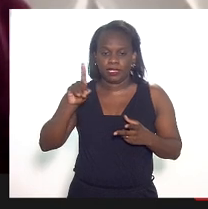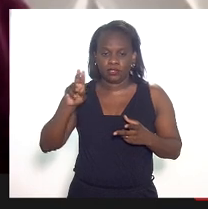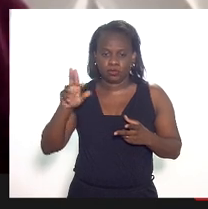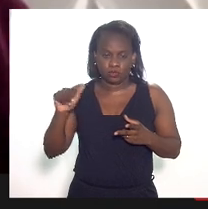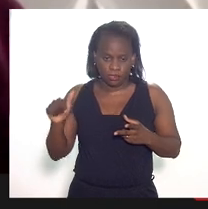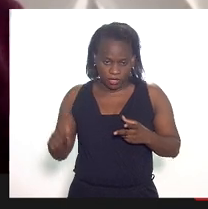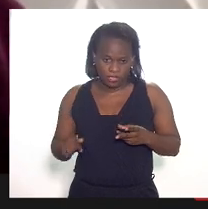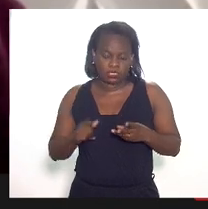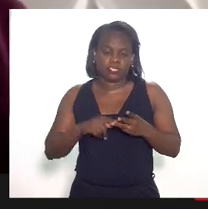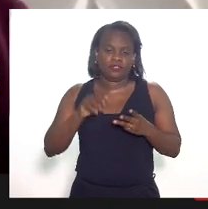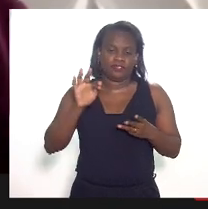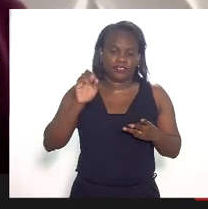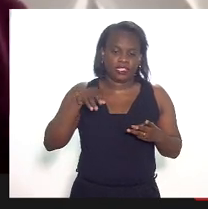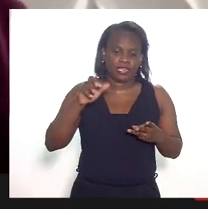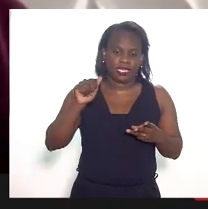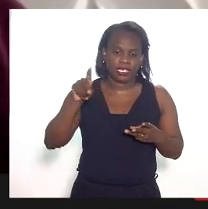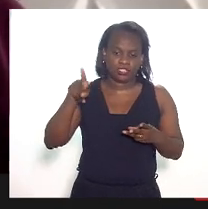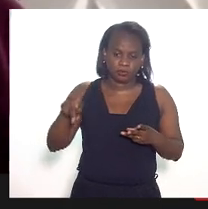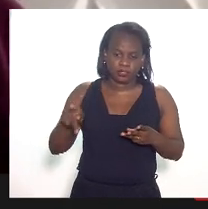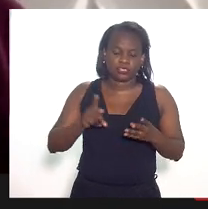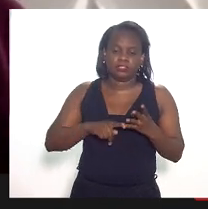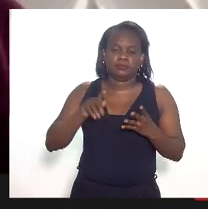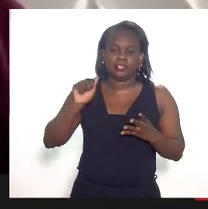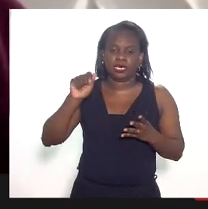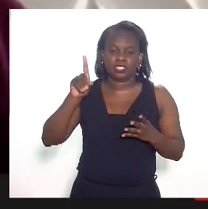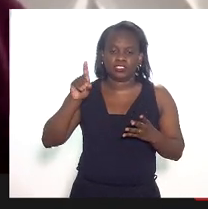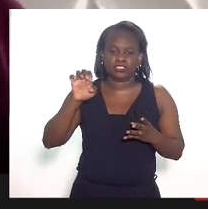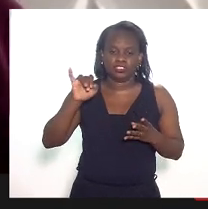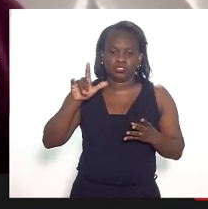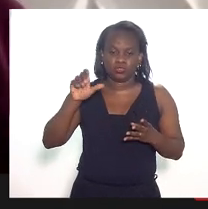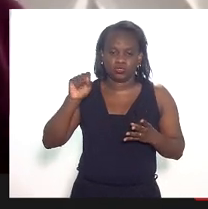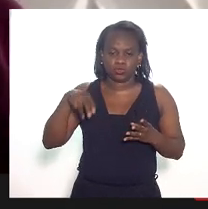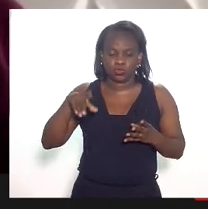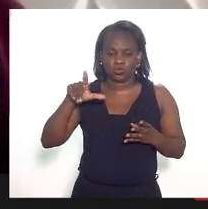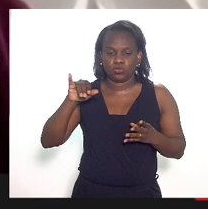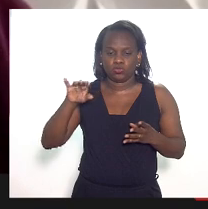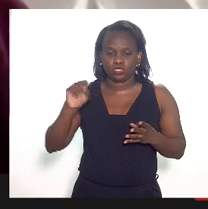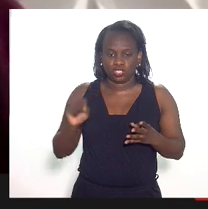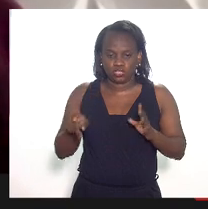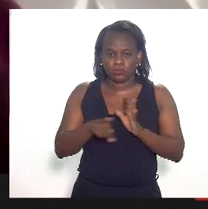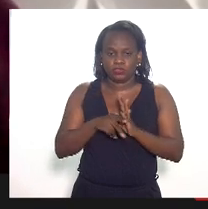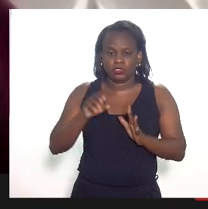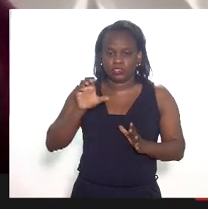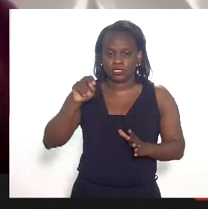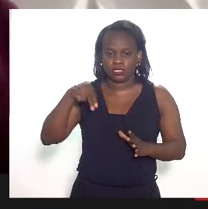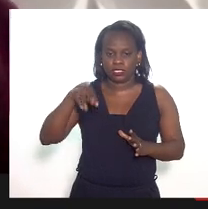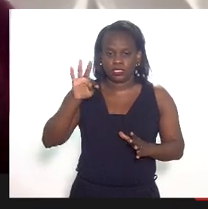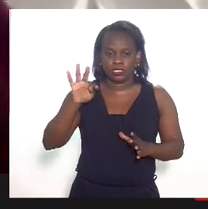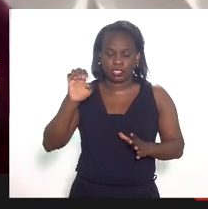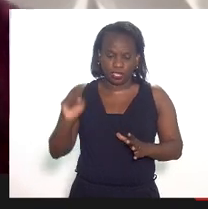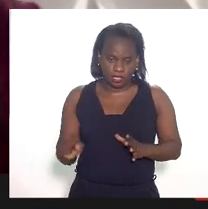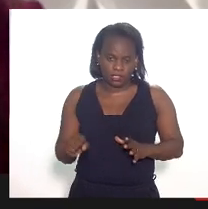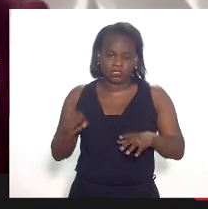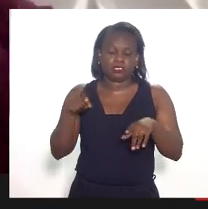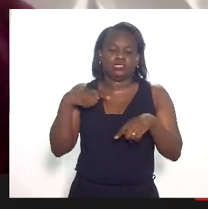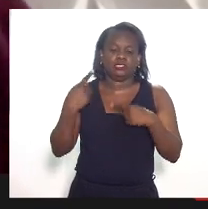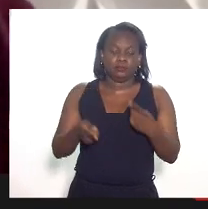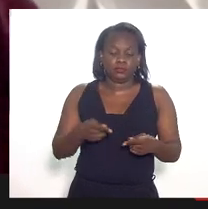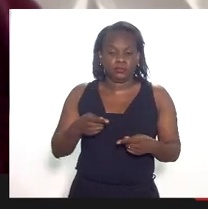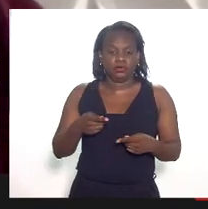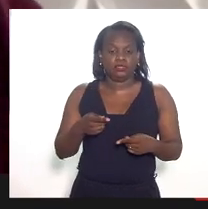do FENASP, o Adilson Luiz, que é do CNTS, e, em